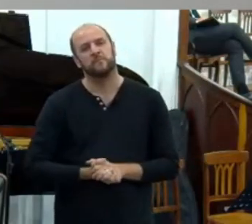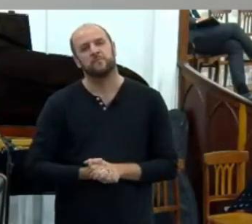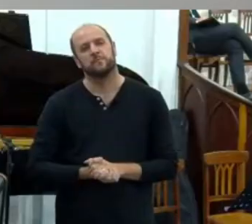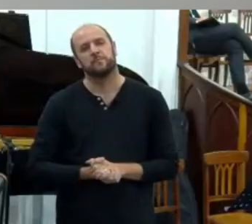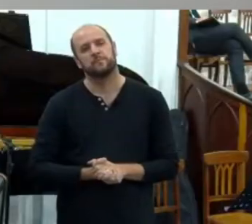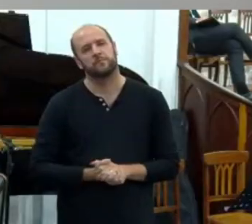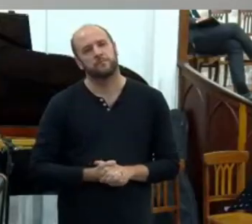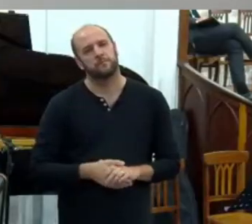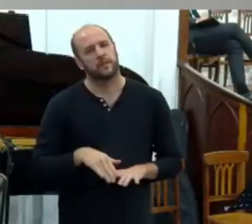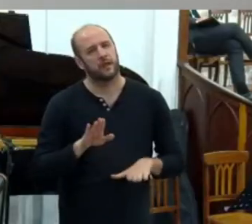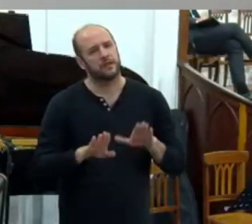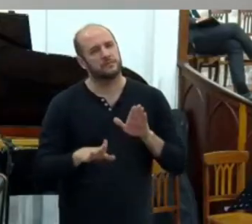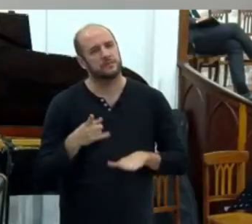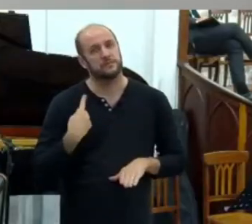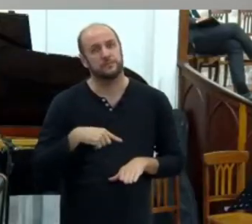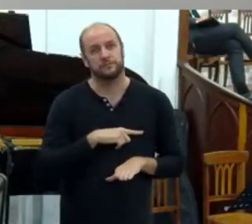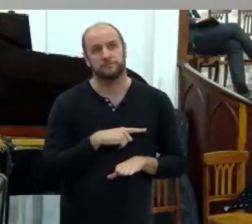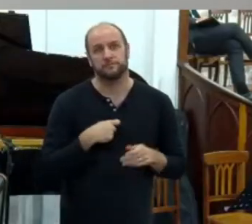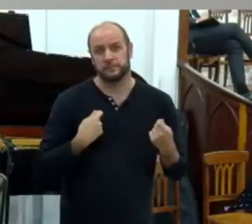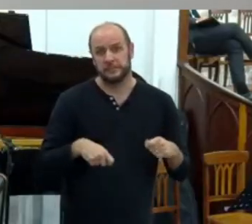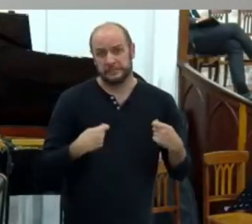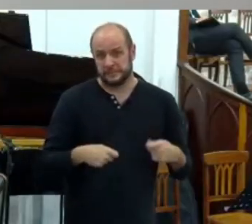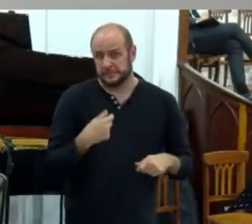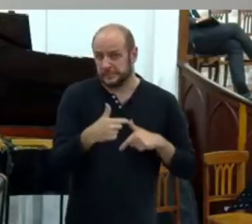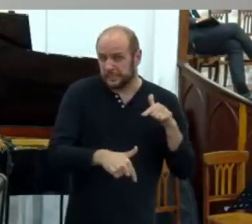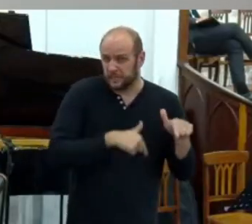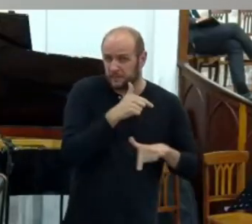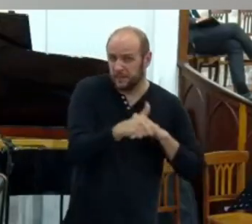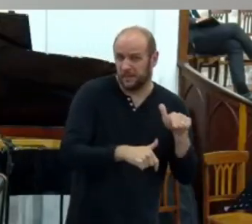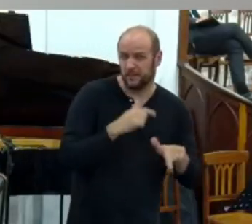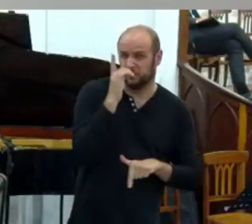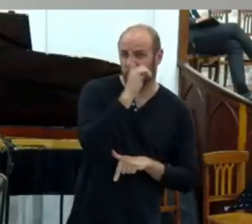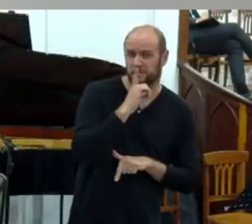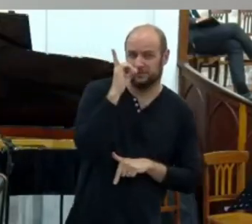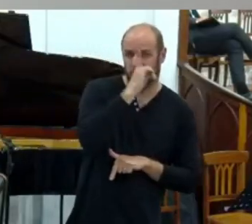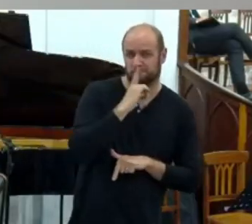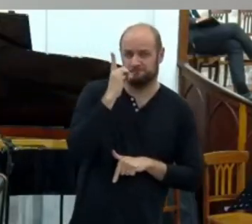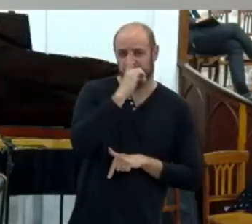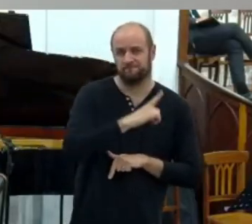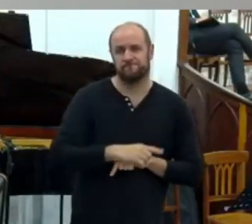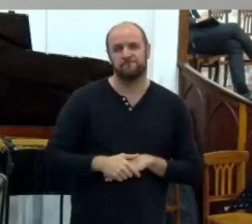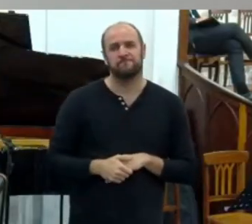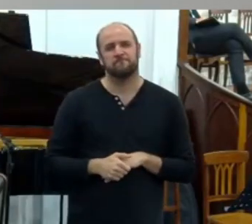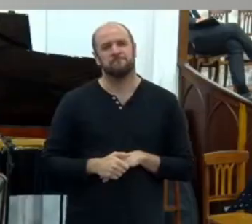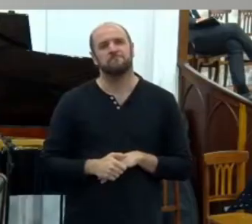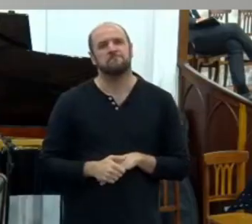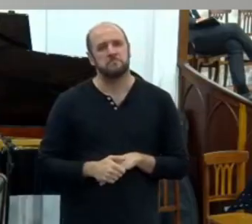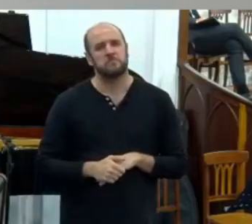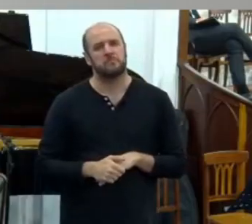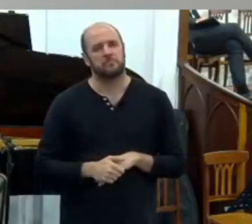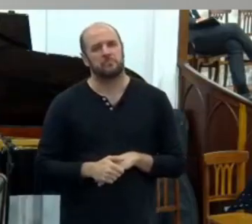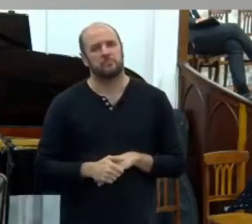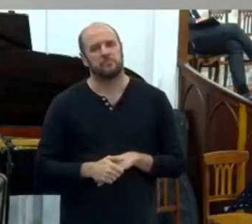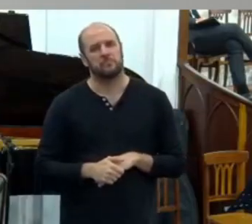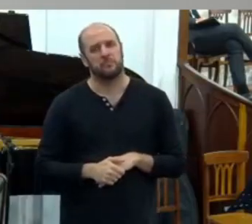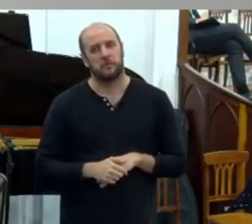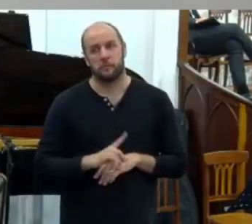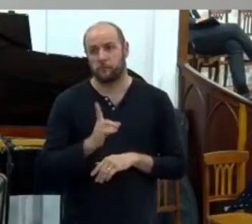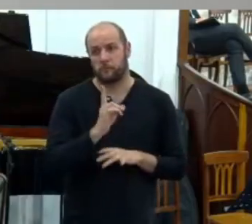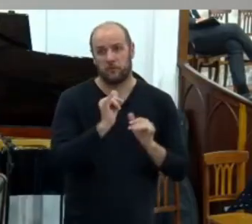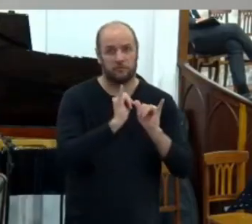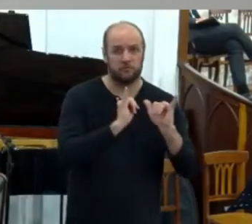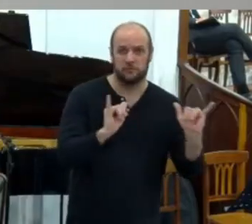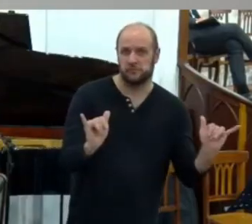E muitas vezes somos forçados a trabalhar aos domingos. E aqui eu não me refiro mais uma vez a